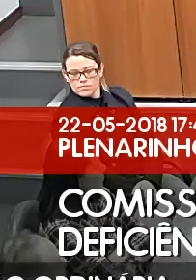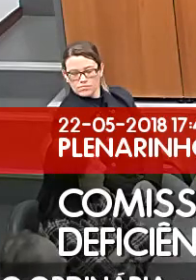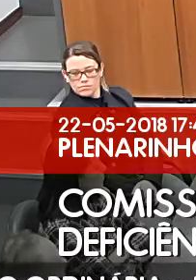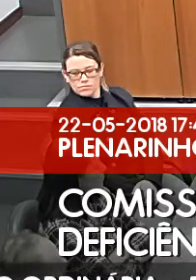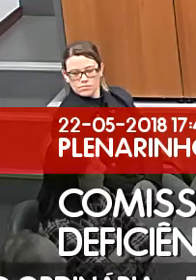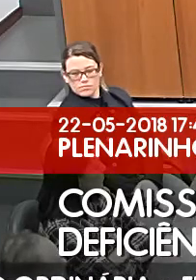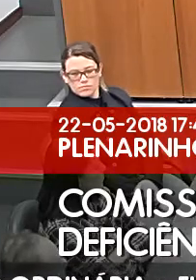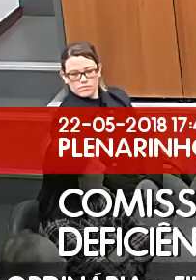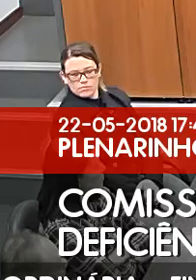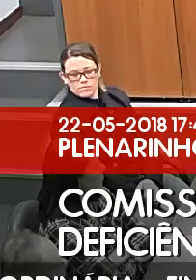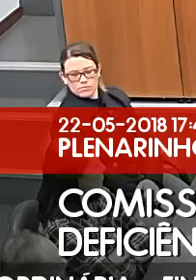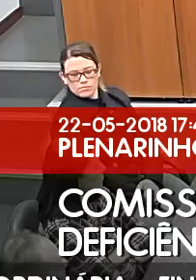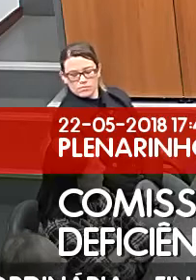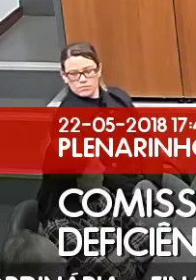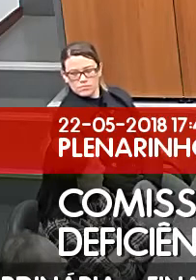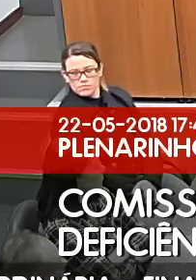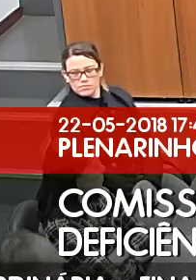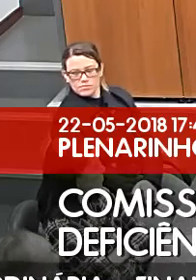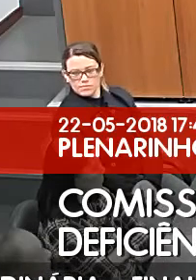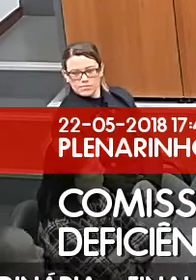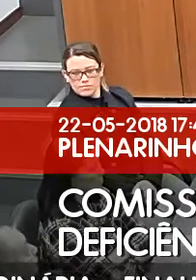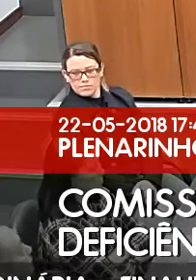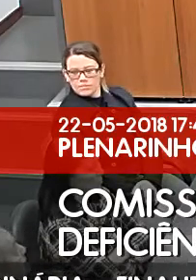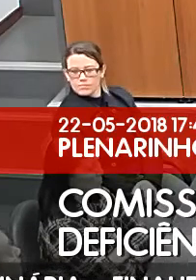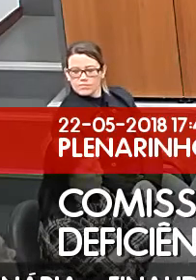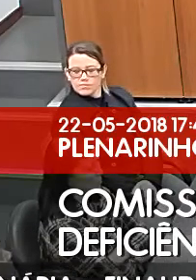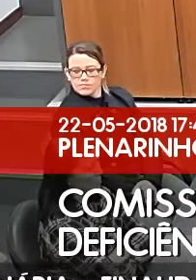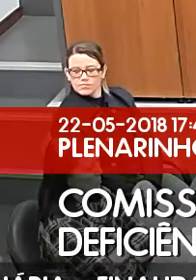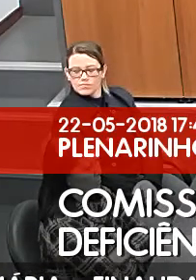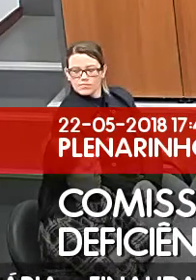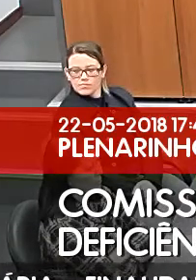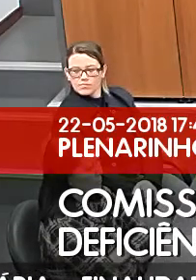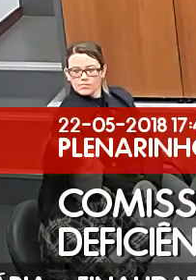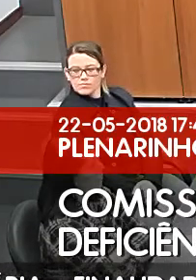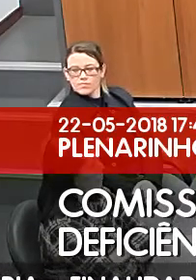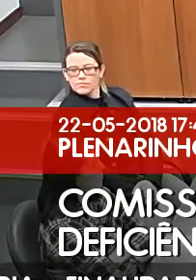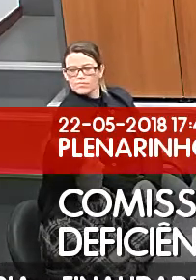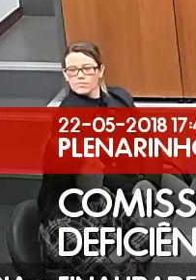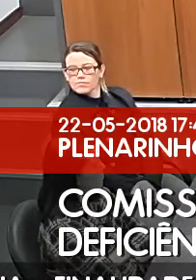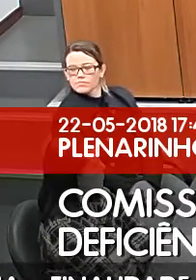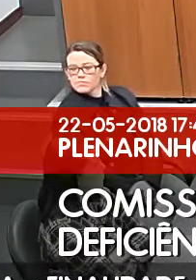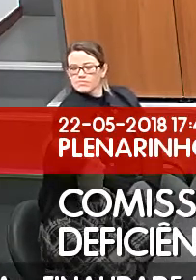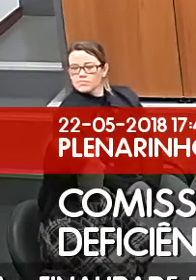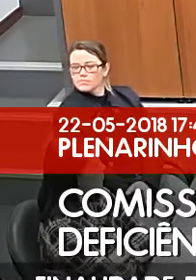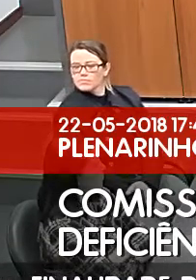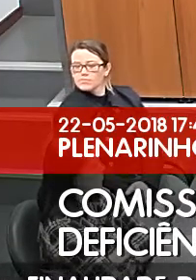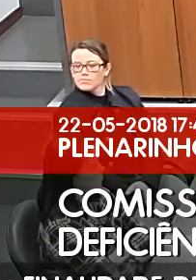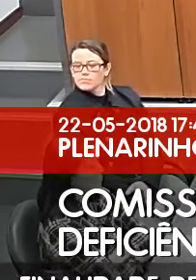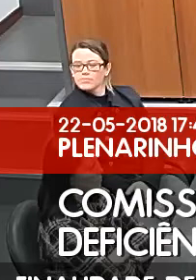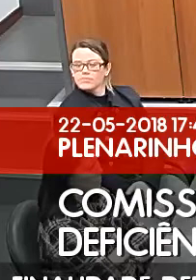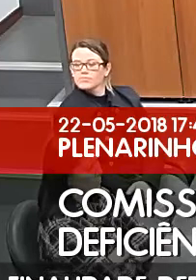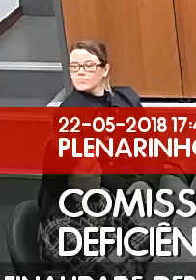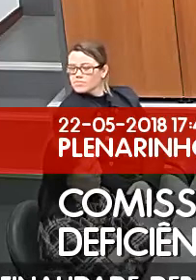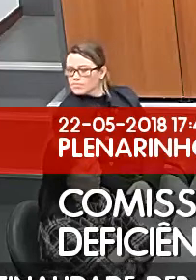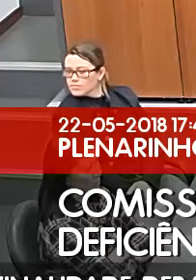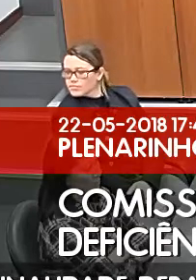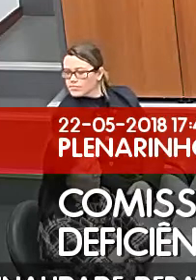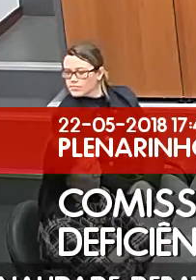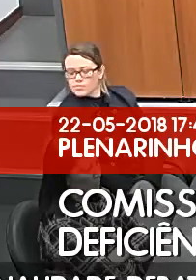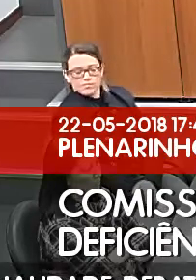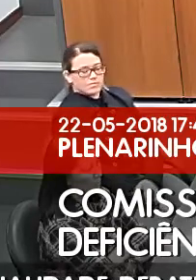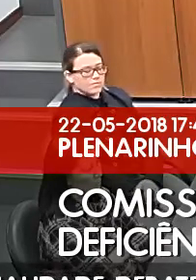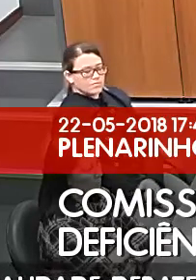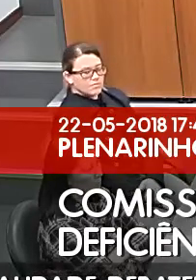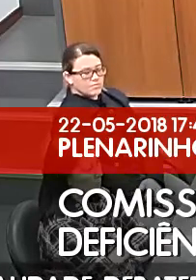Nozinho, ao tema tratado aqui hoje. Parabéns à presidente da Associação Enilza. Parabéns a todos vocês, jovens